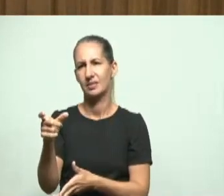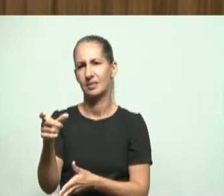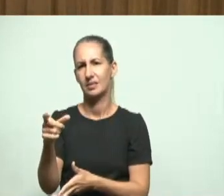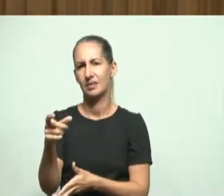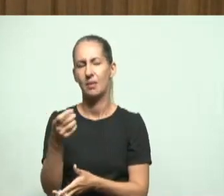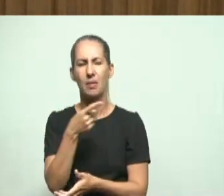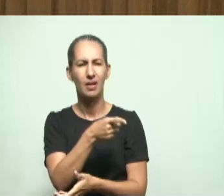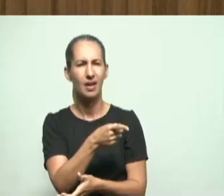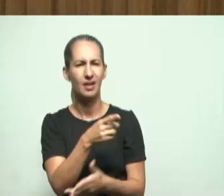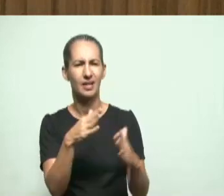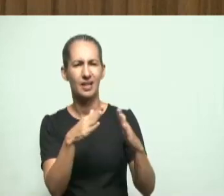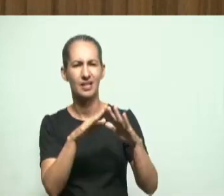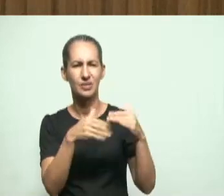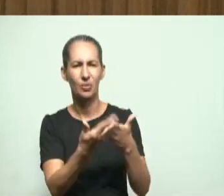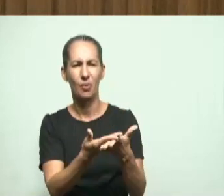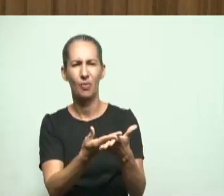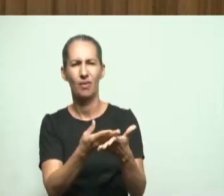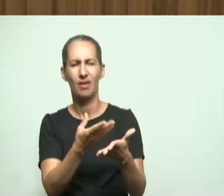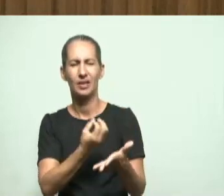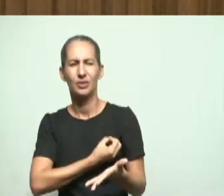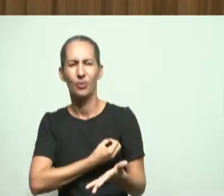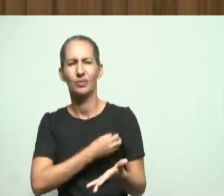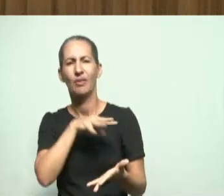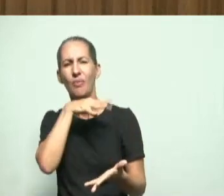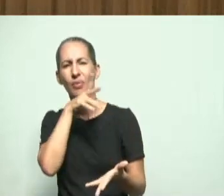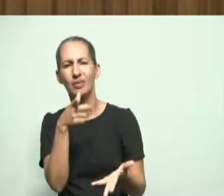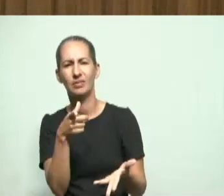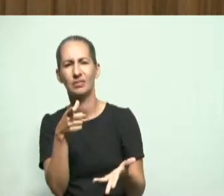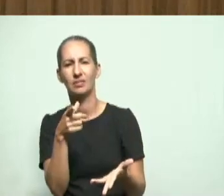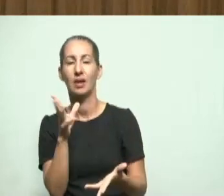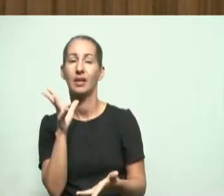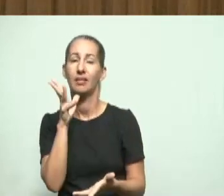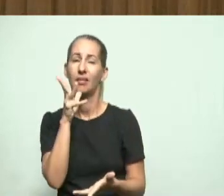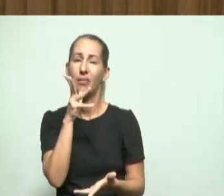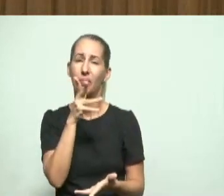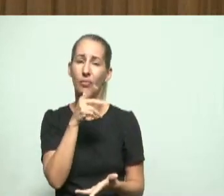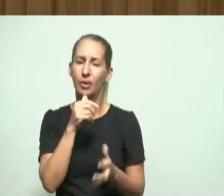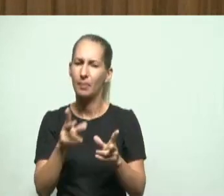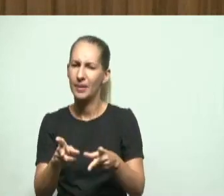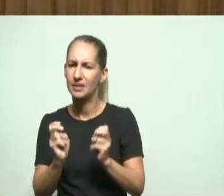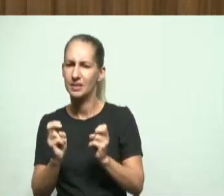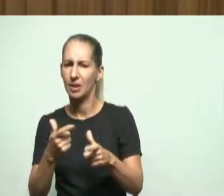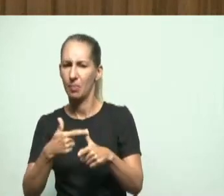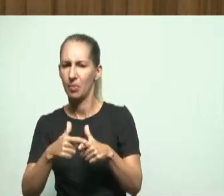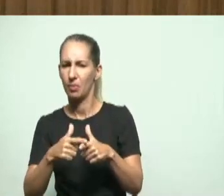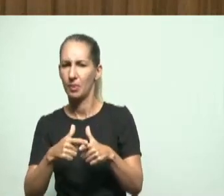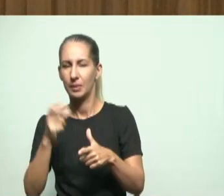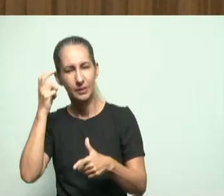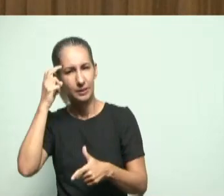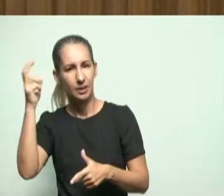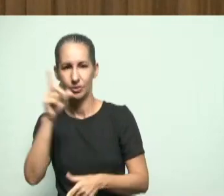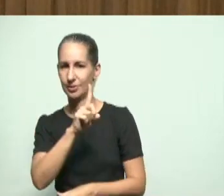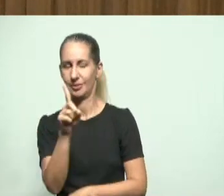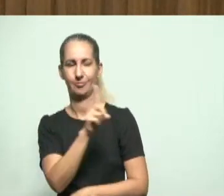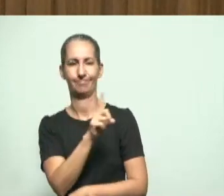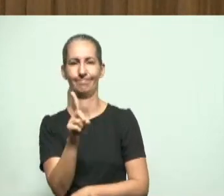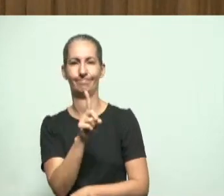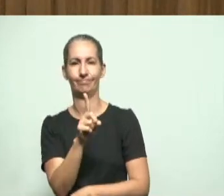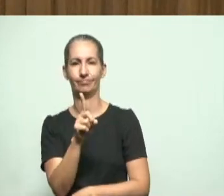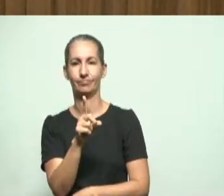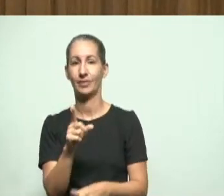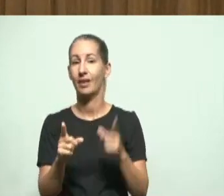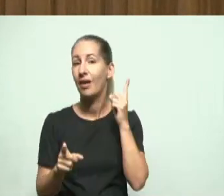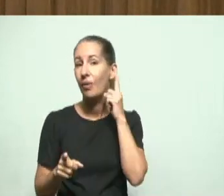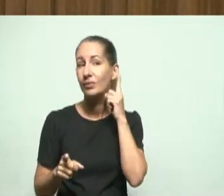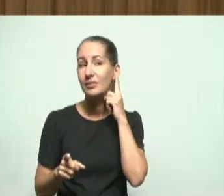escola, tira notas ruins. E, às vezes, se demora muito para perceber que o problema não é a inteligência, é a audição